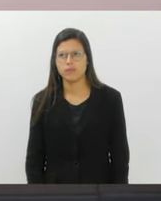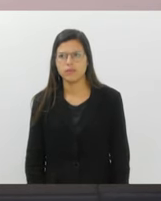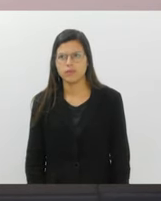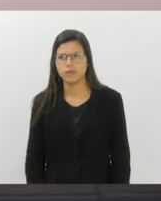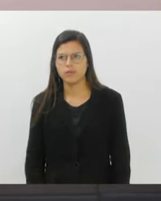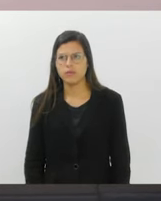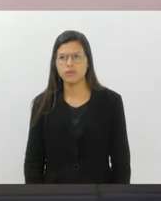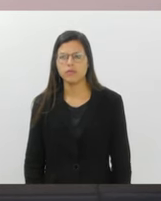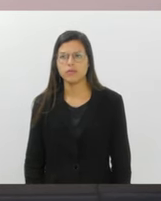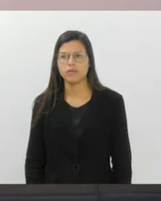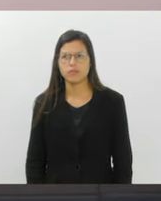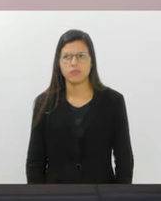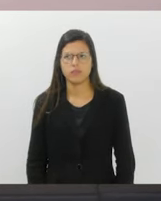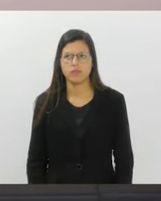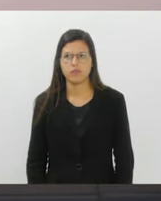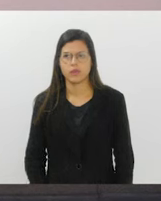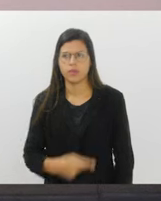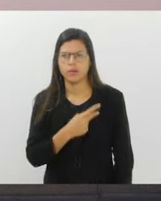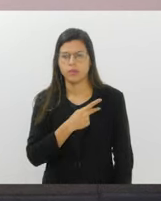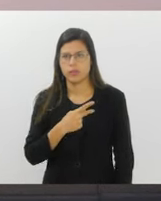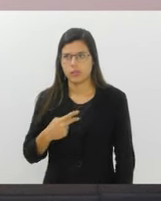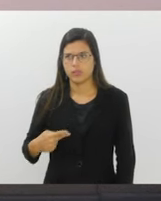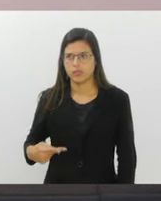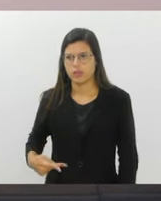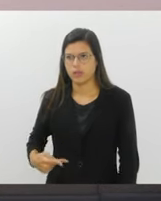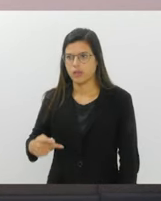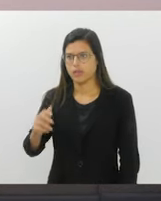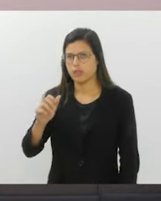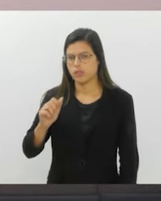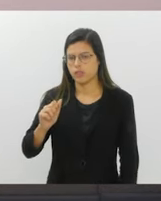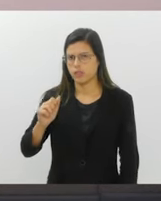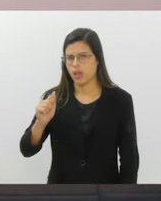me dirigi aqui o presidente da Agentransp, o Kunder.